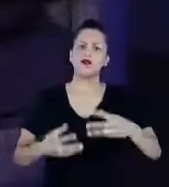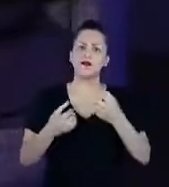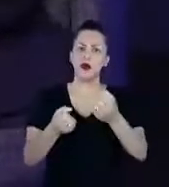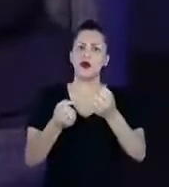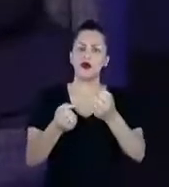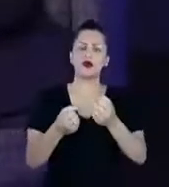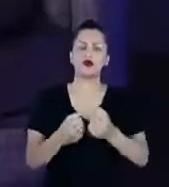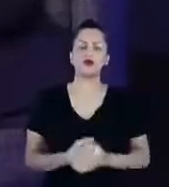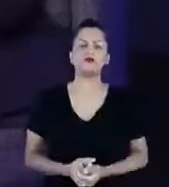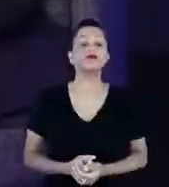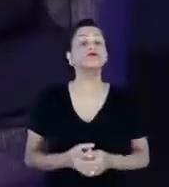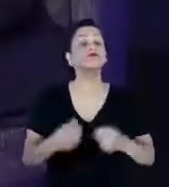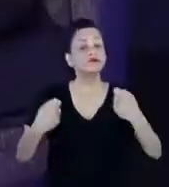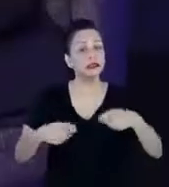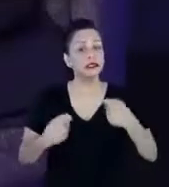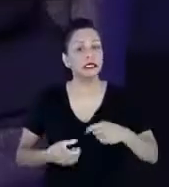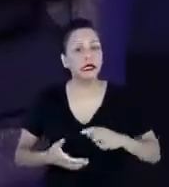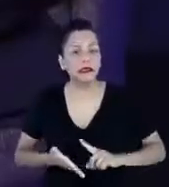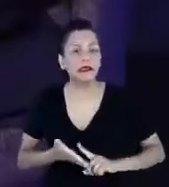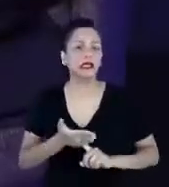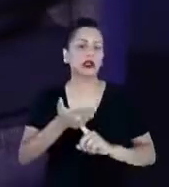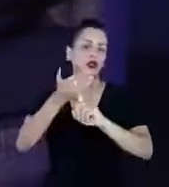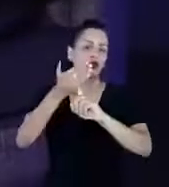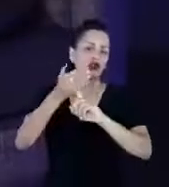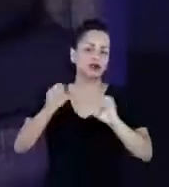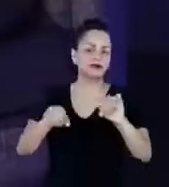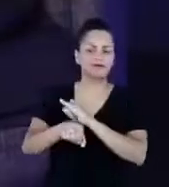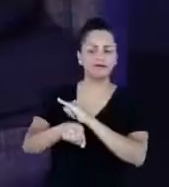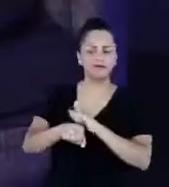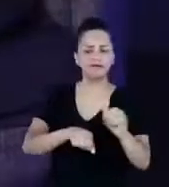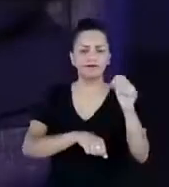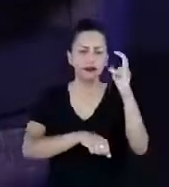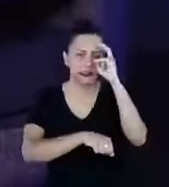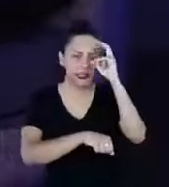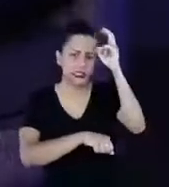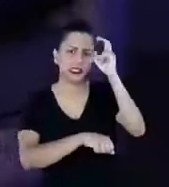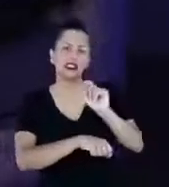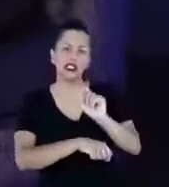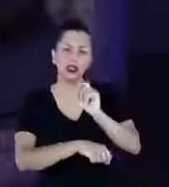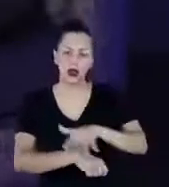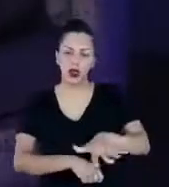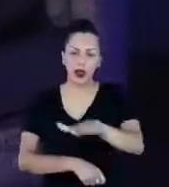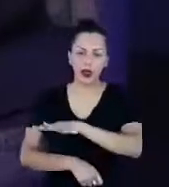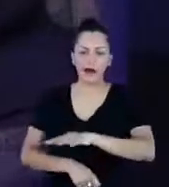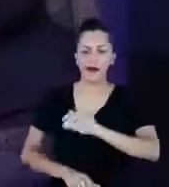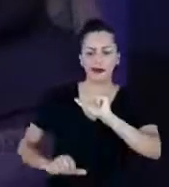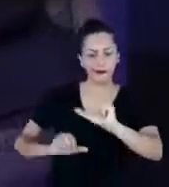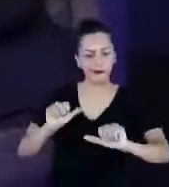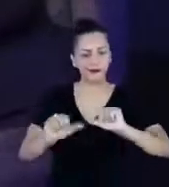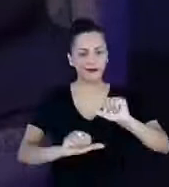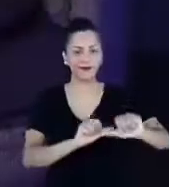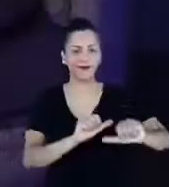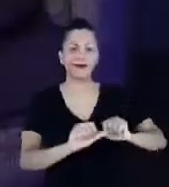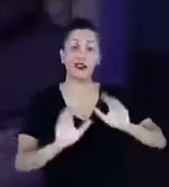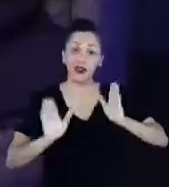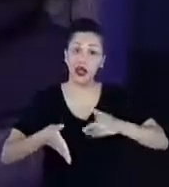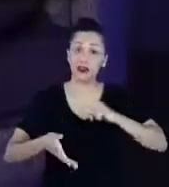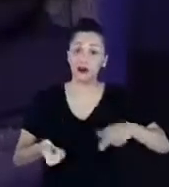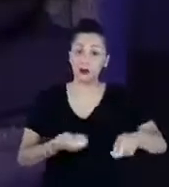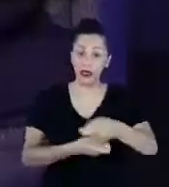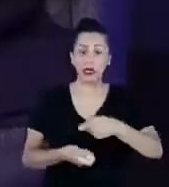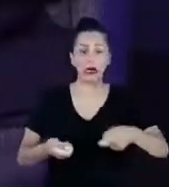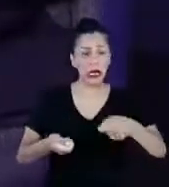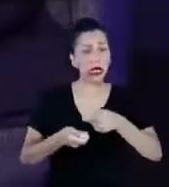a tecnologia, toda a metodologia, inteligência do setor para transformarmos o que nós temos hoje, que é um mercado